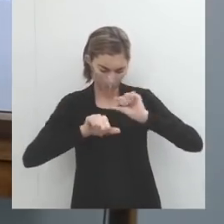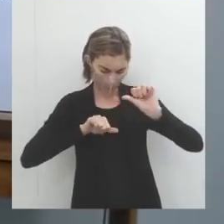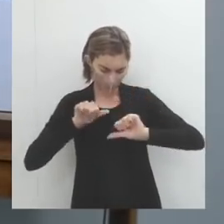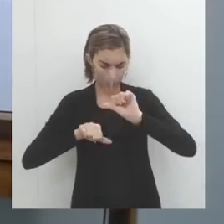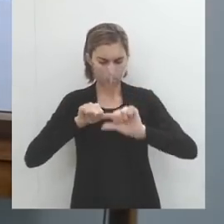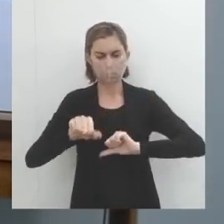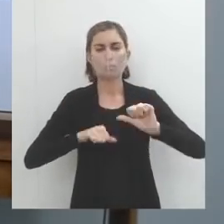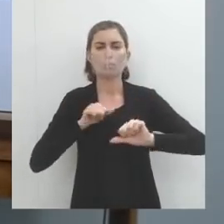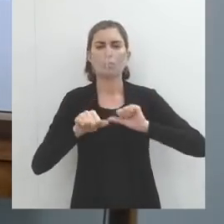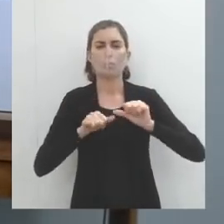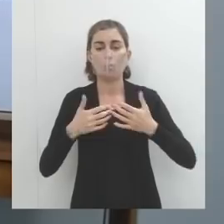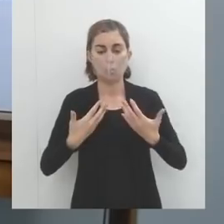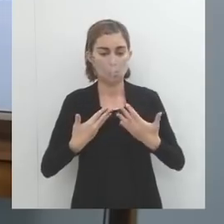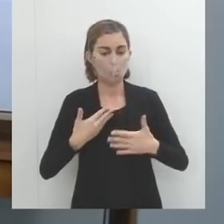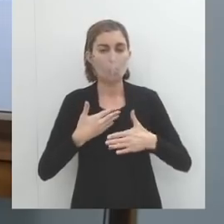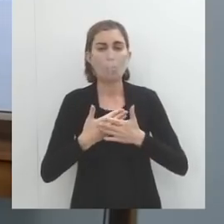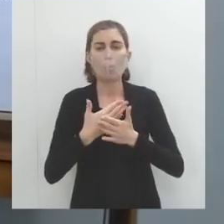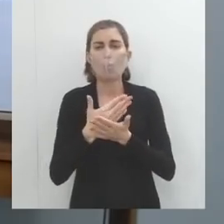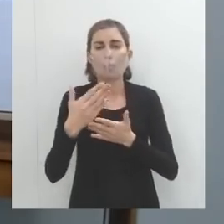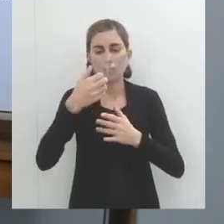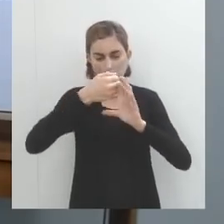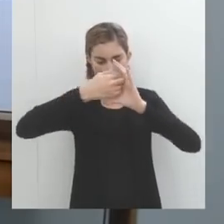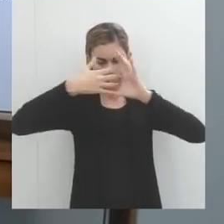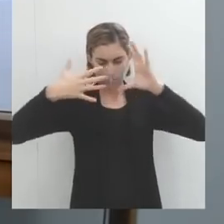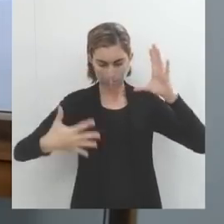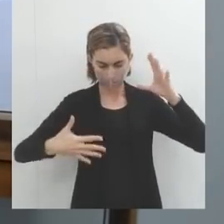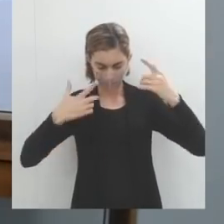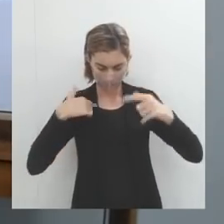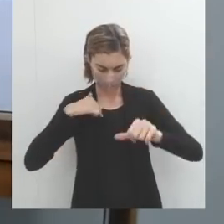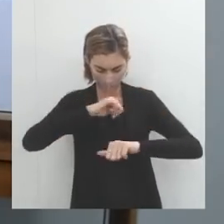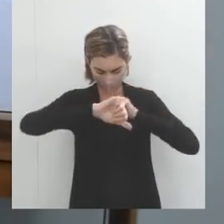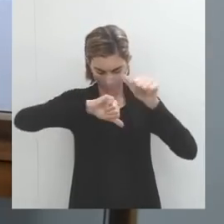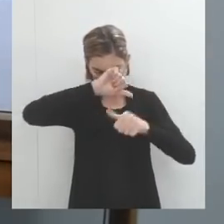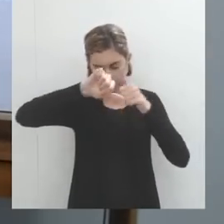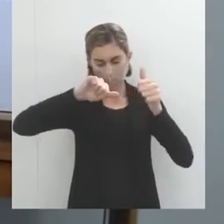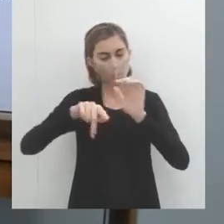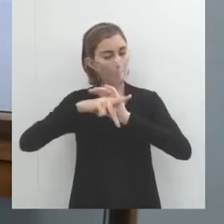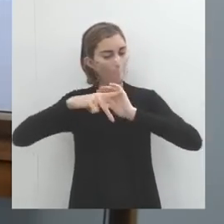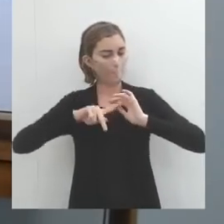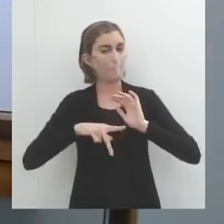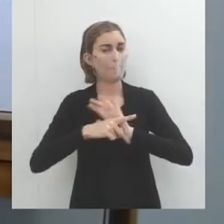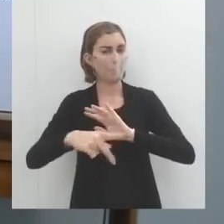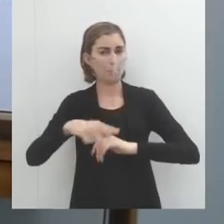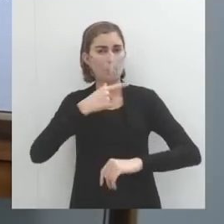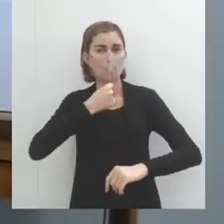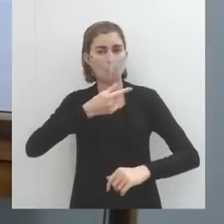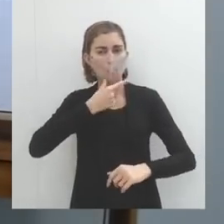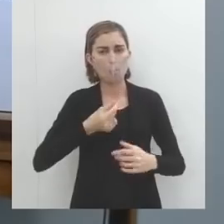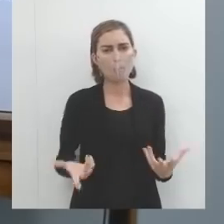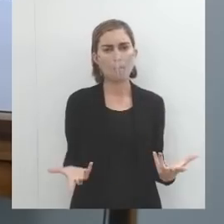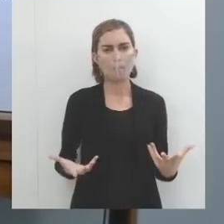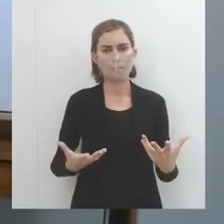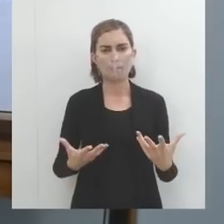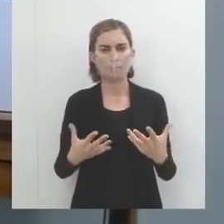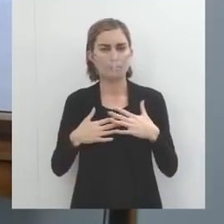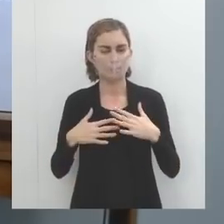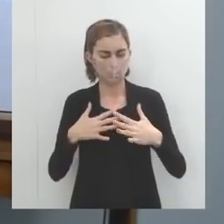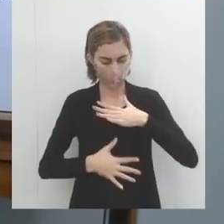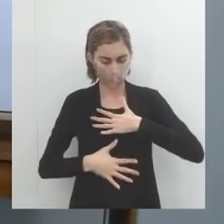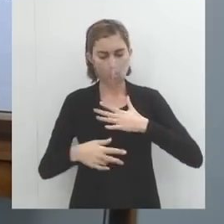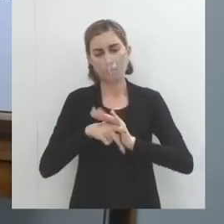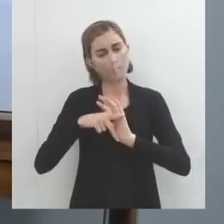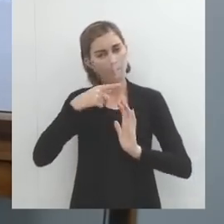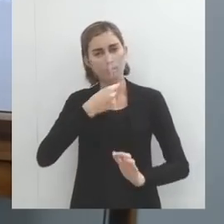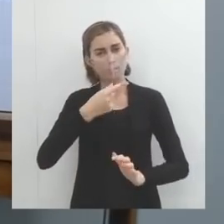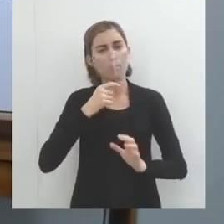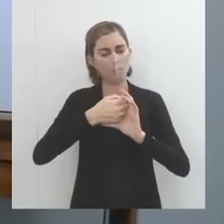seja, vocês começam a desenvolver características que são exclusivas do sexo masculino. E quem determina